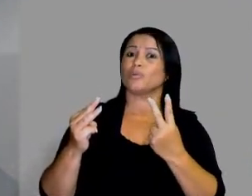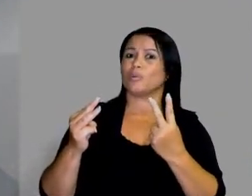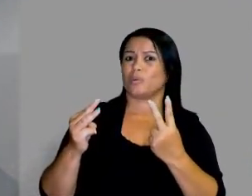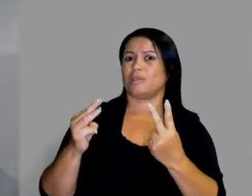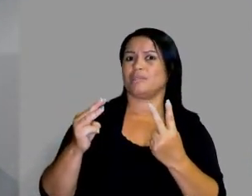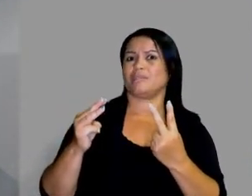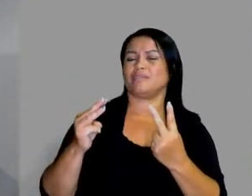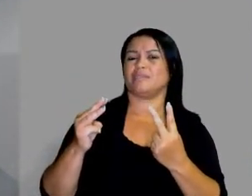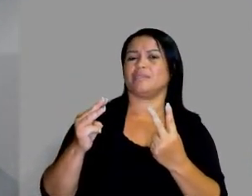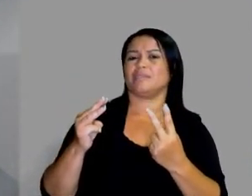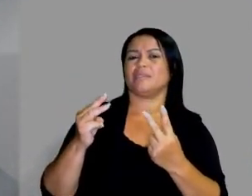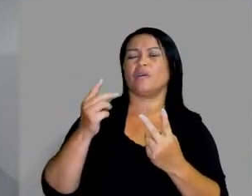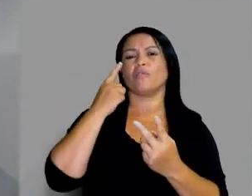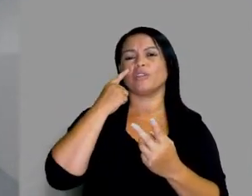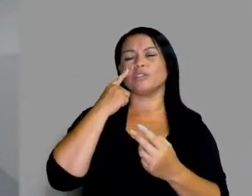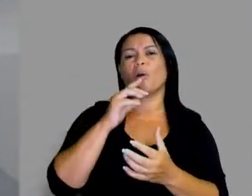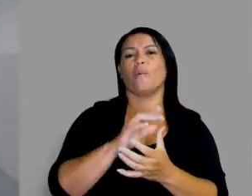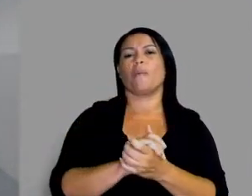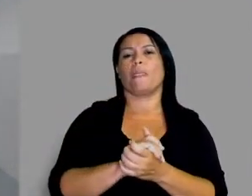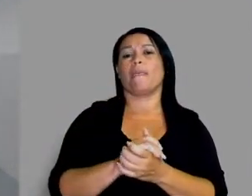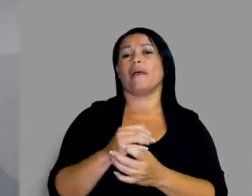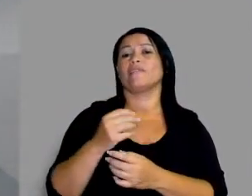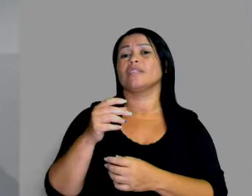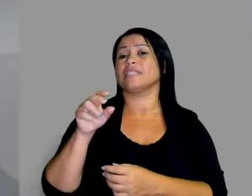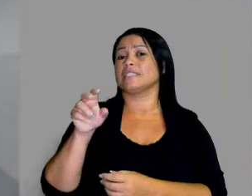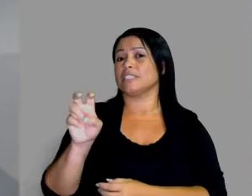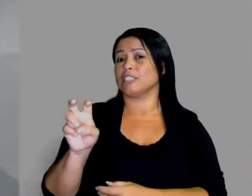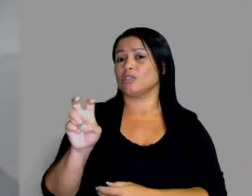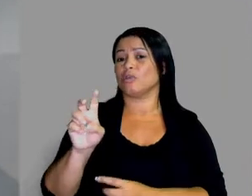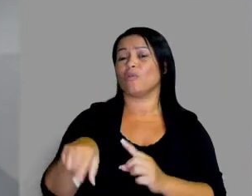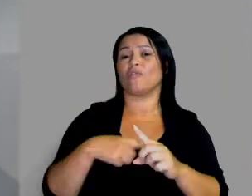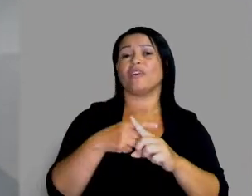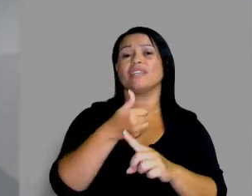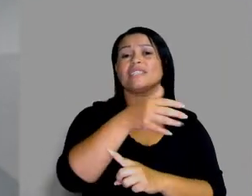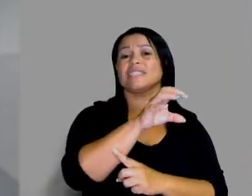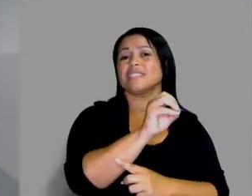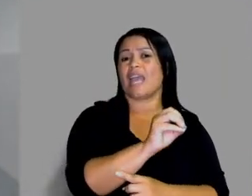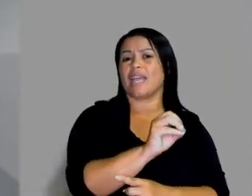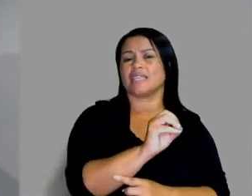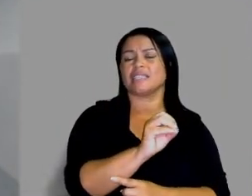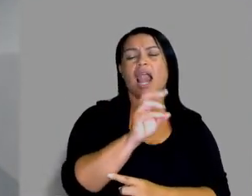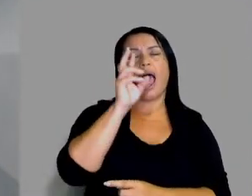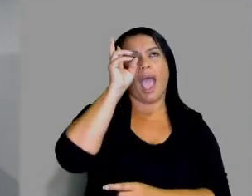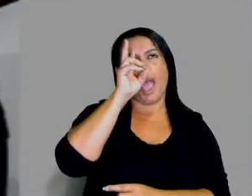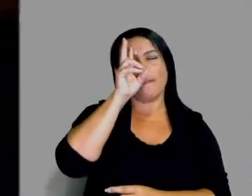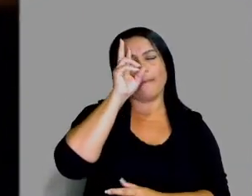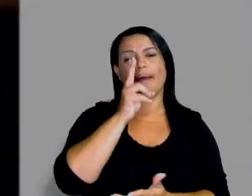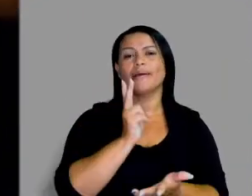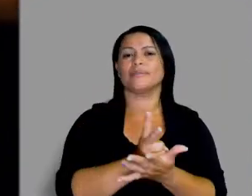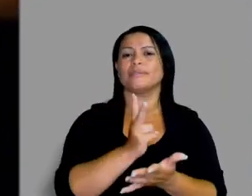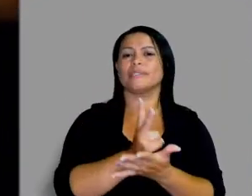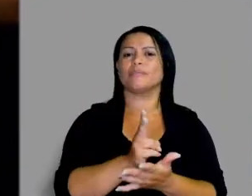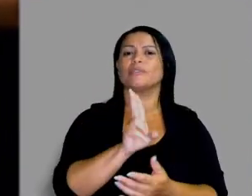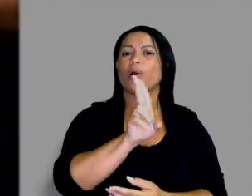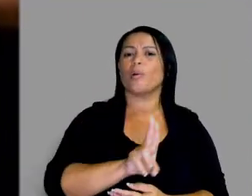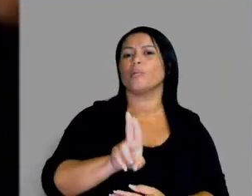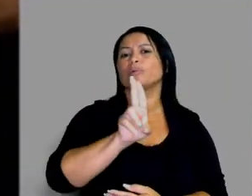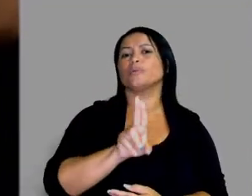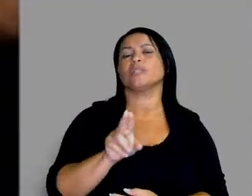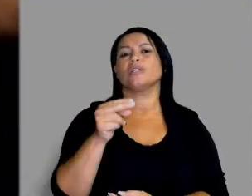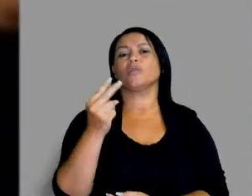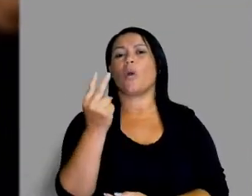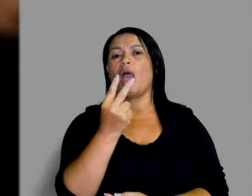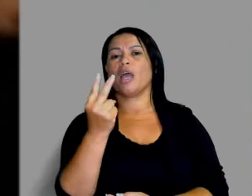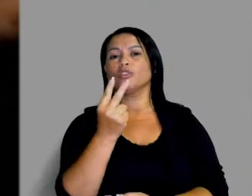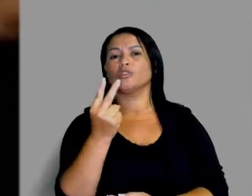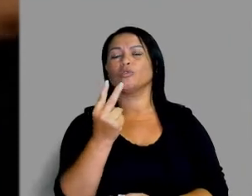casas, não é isso? Então, eu vou ter 5 vezes 10. Lembrando novamente que estamos utilizando as